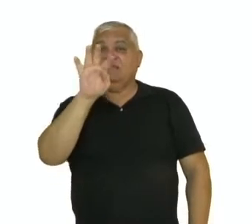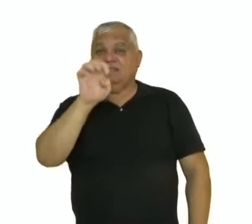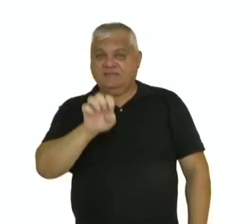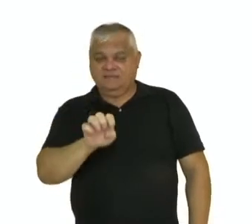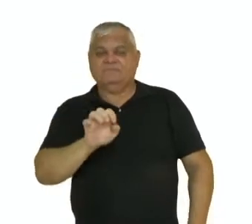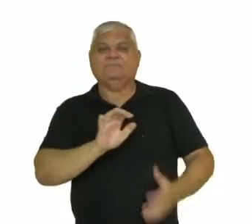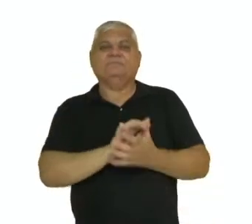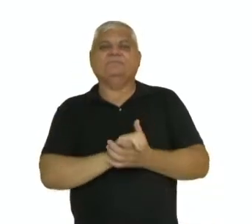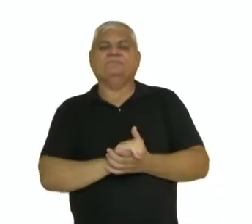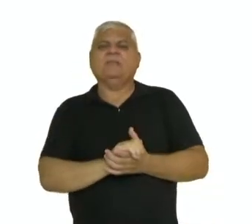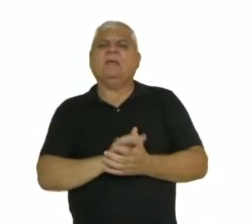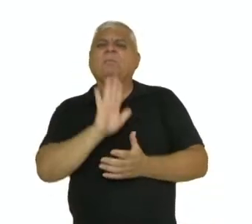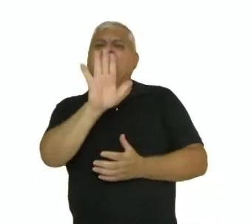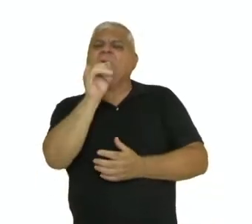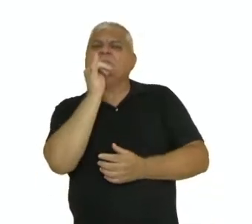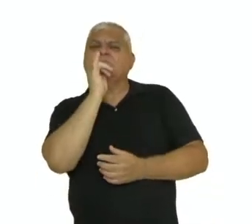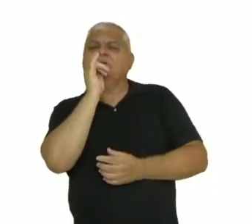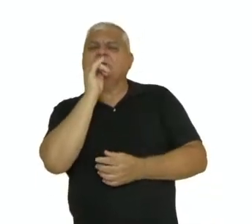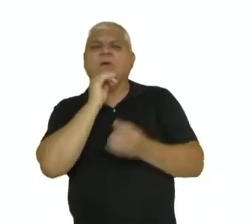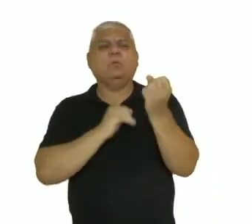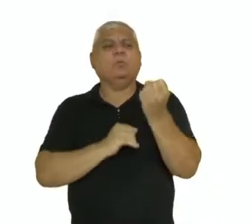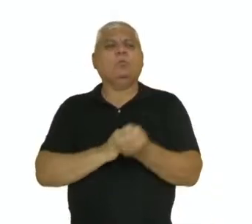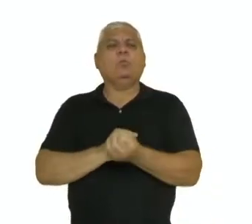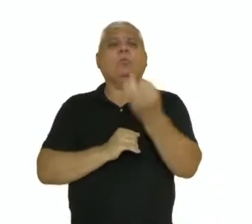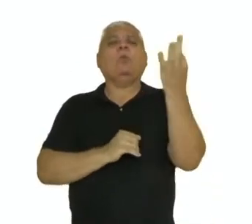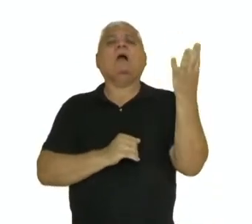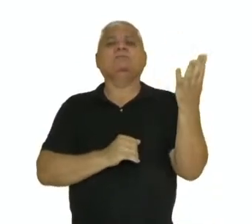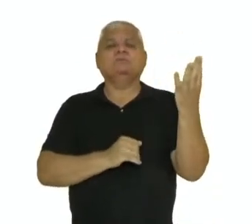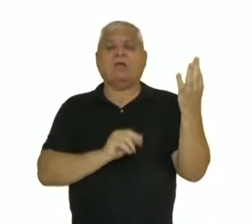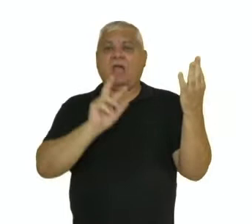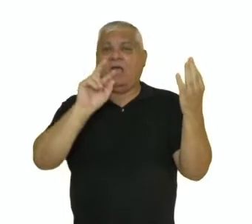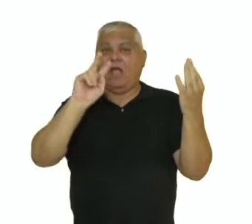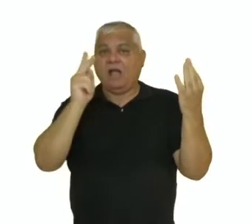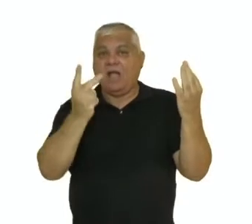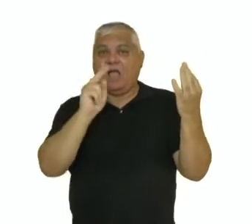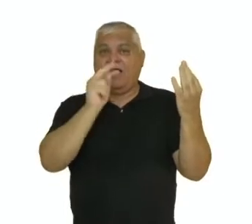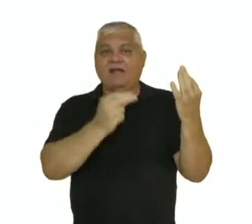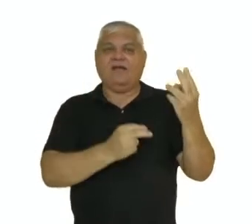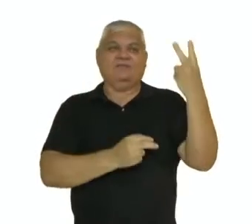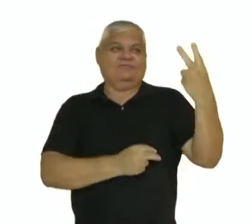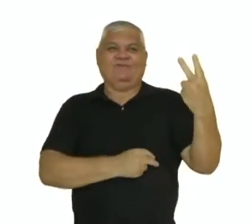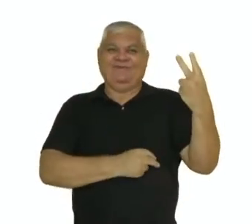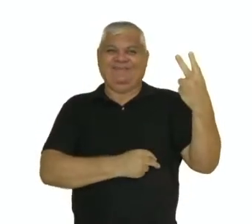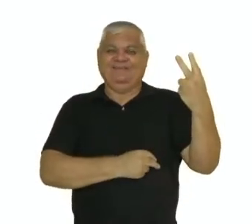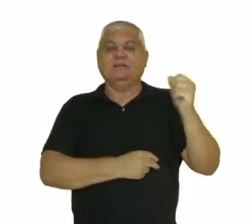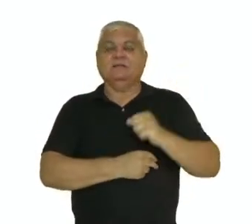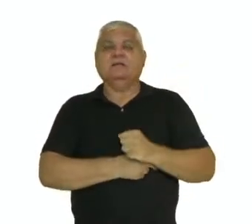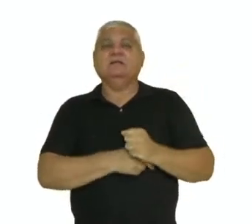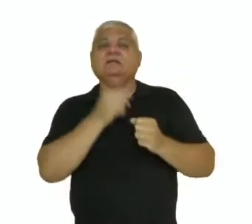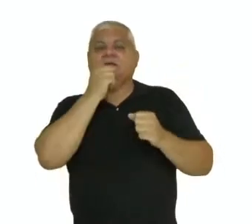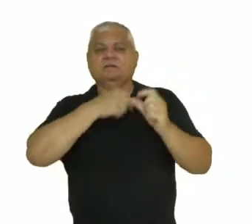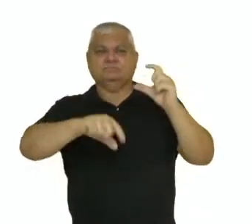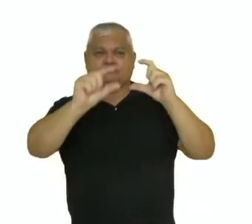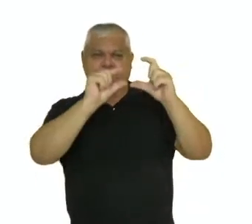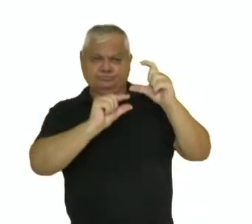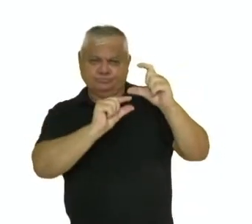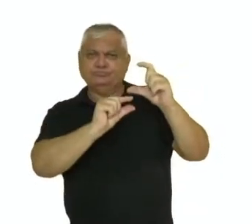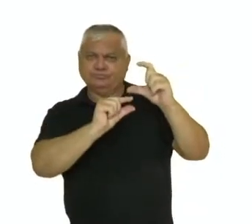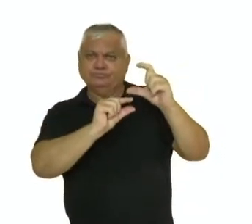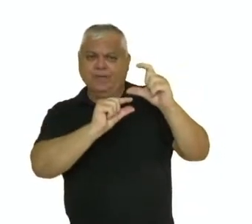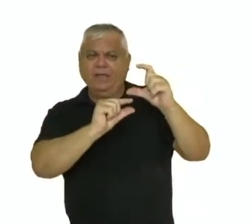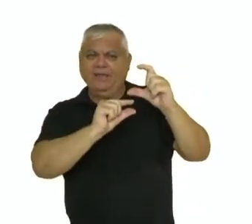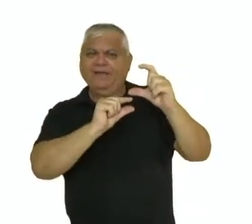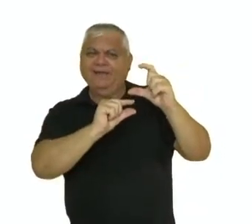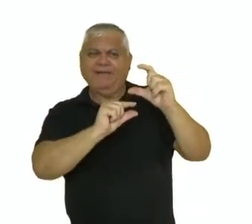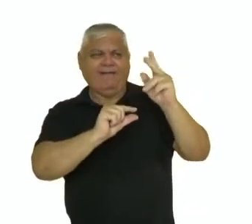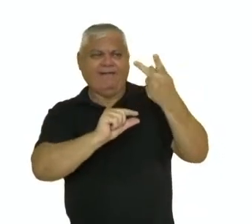estequiométricos e corresponde à quantidade de cada componente de uma reação. E os números subscritos, ou seja, os números